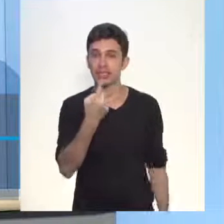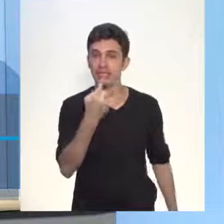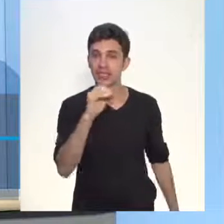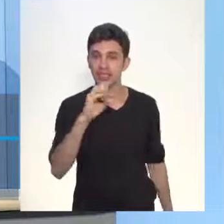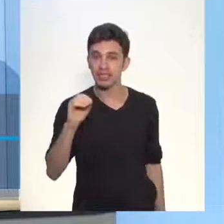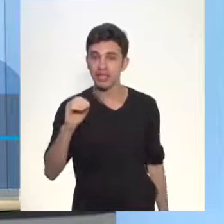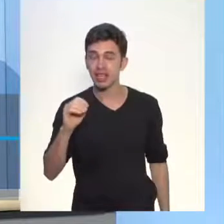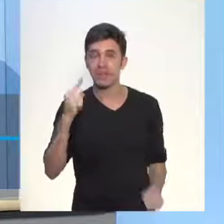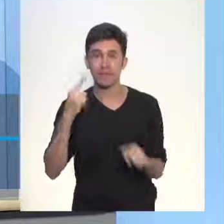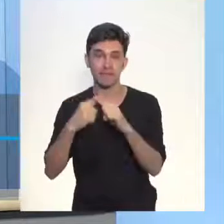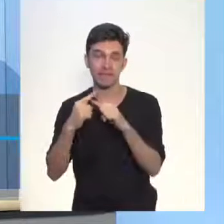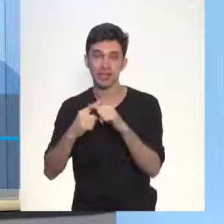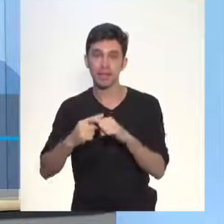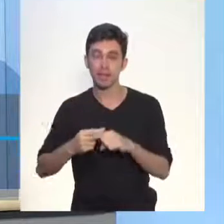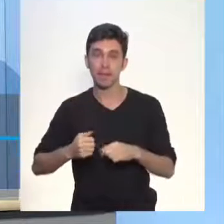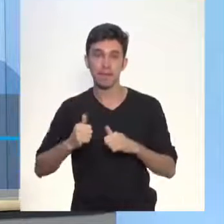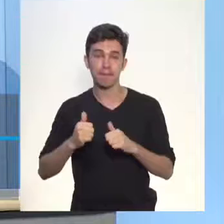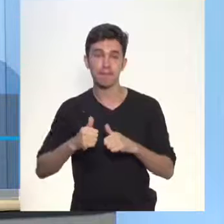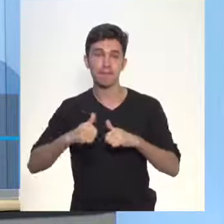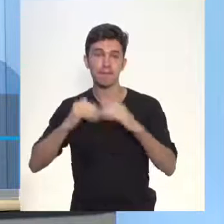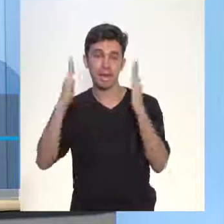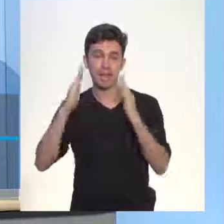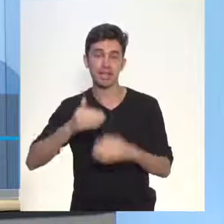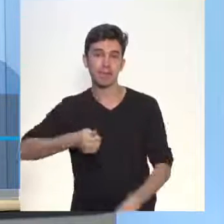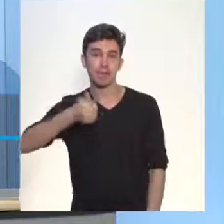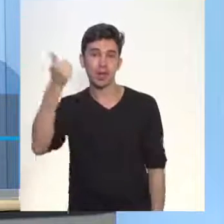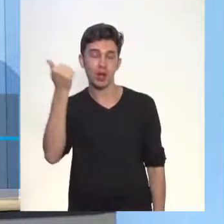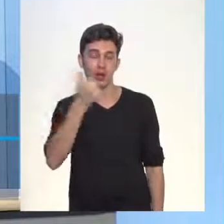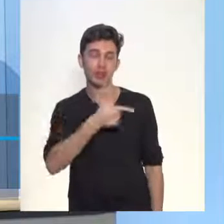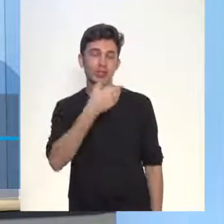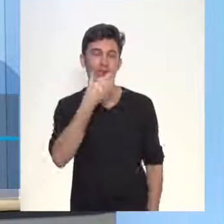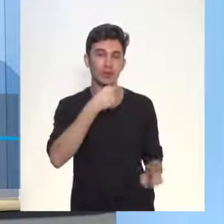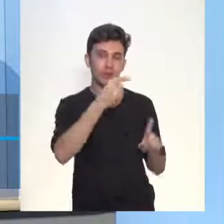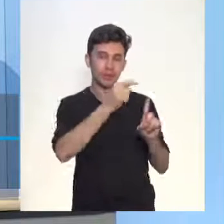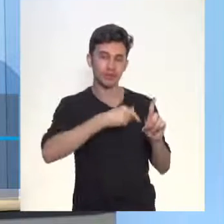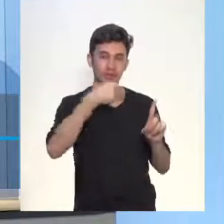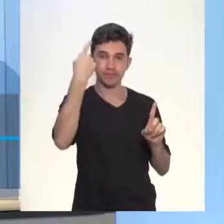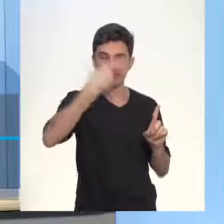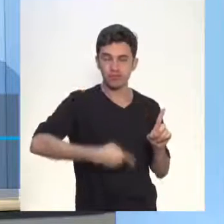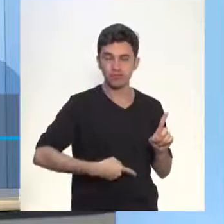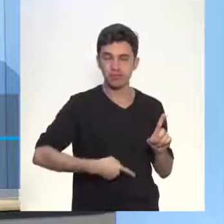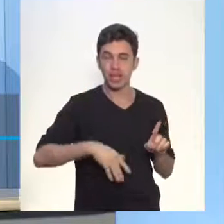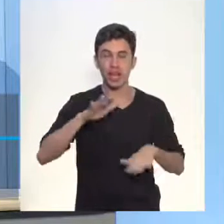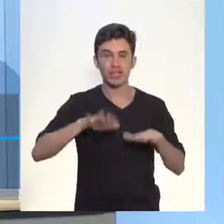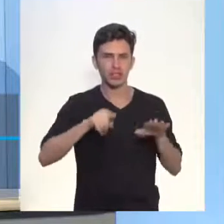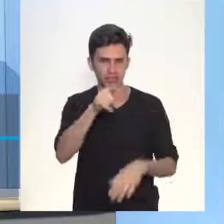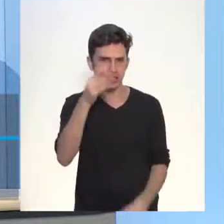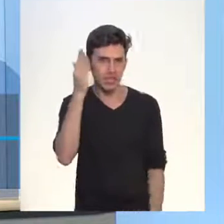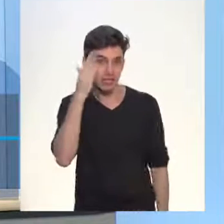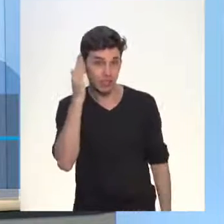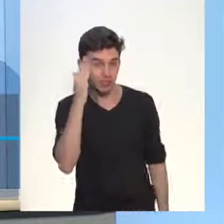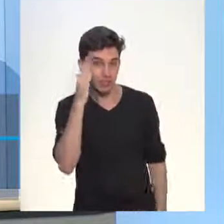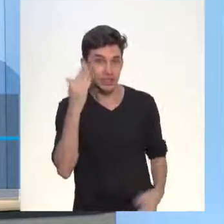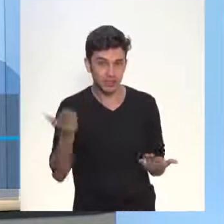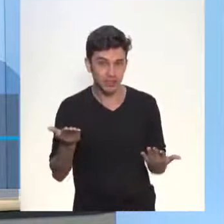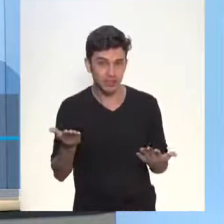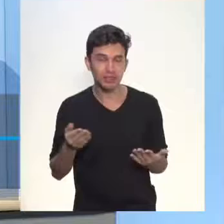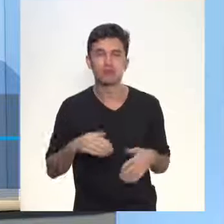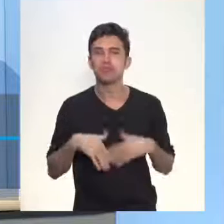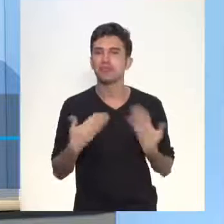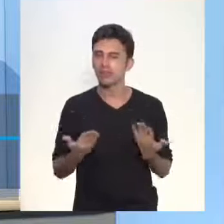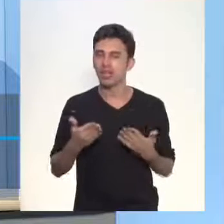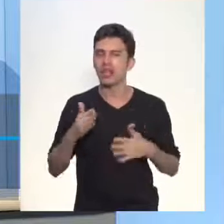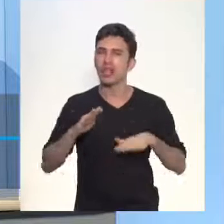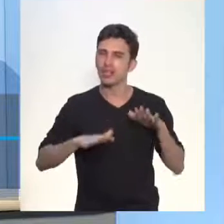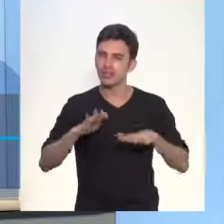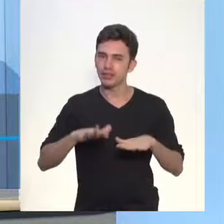maior do que o nosso dos seres humanos. Então, é algo diferente. Será que você sabia disso? Que, por conta desse contexto, os animais vão procurar